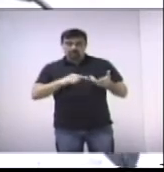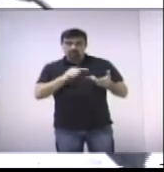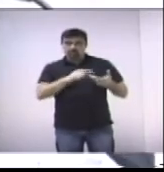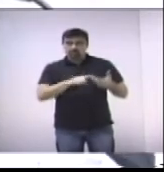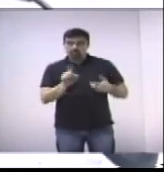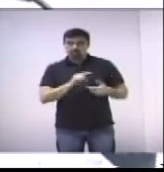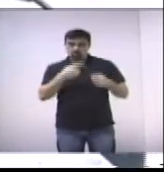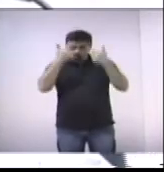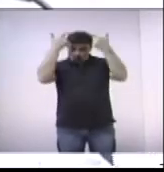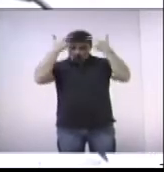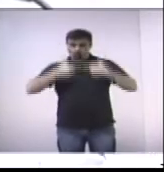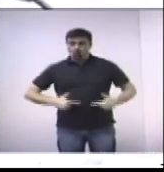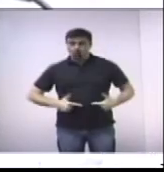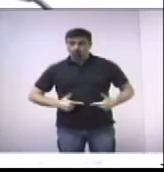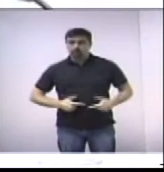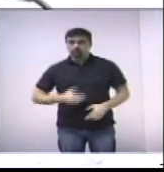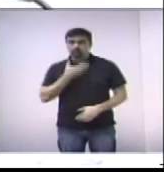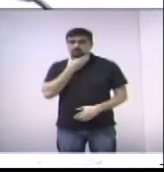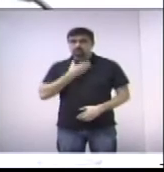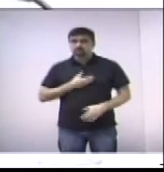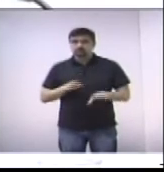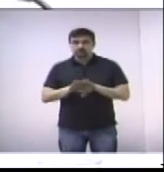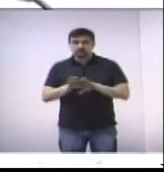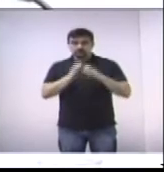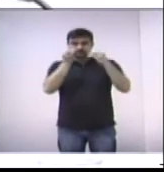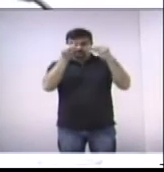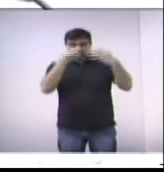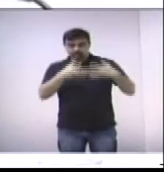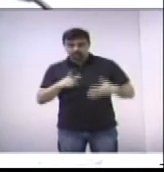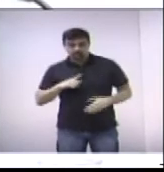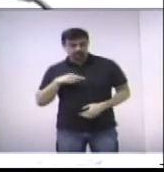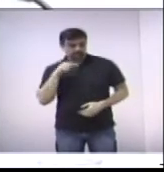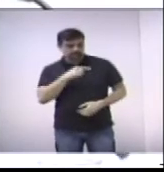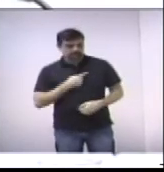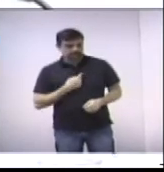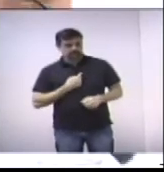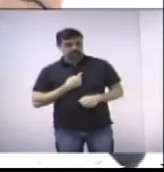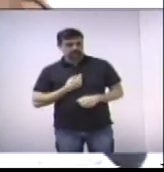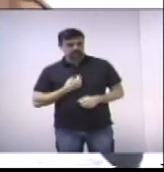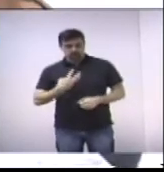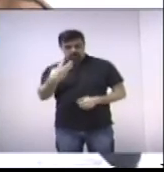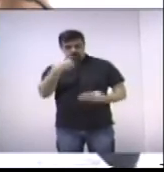requeridos. Sustentaram nos argumentos de mérito dos demais requeridos,